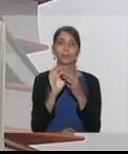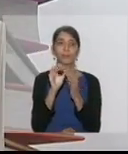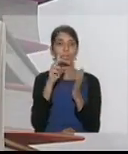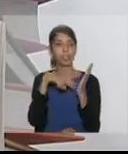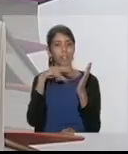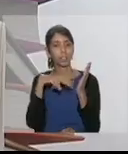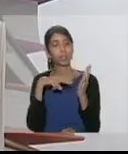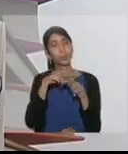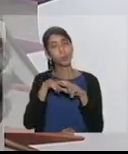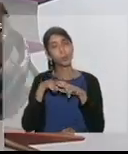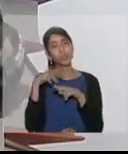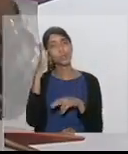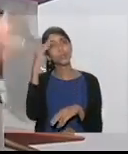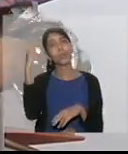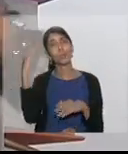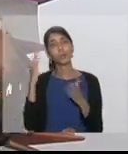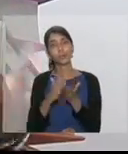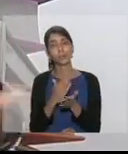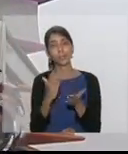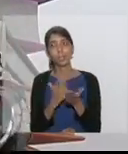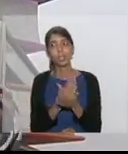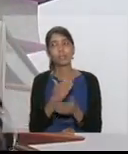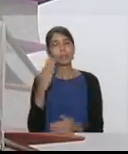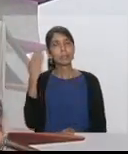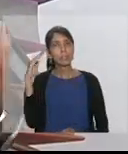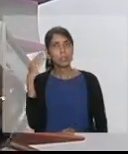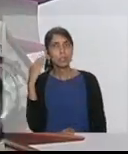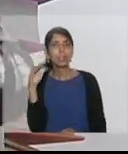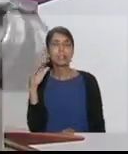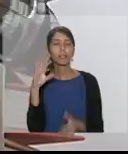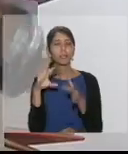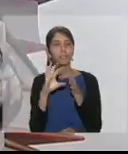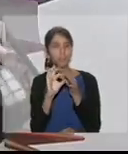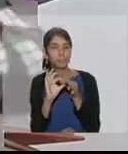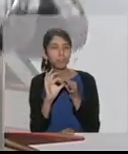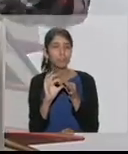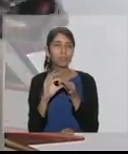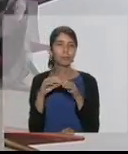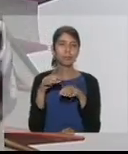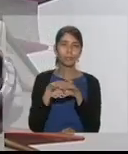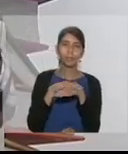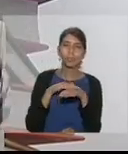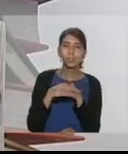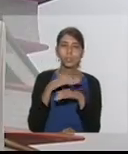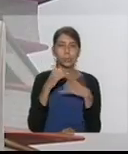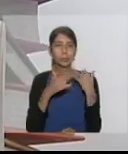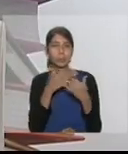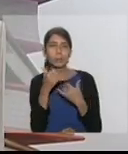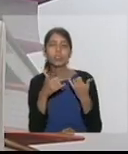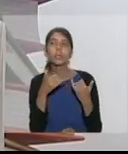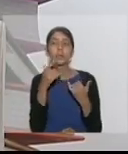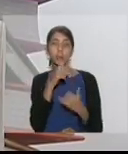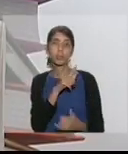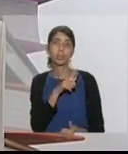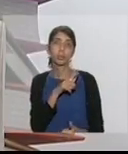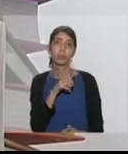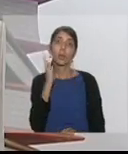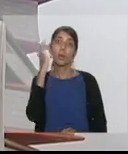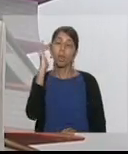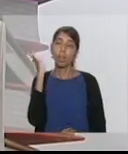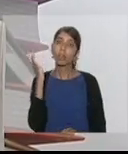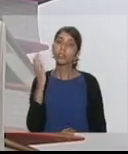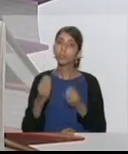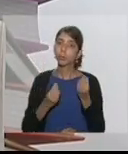isso que fez o sucesso da obra, porque eles começaram a entender esses laços e a gente foi falando junto, brigando, brincando, mas chegando lá. Então, eu acho que a